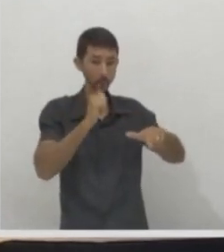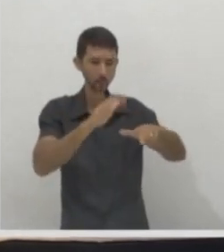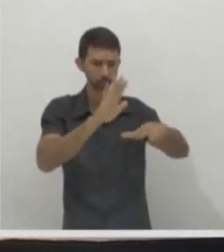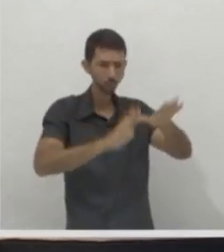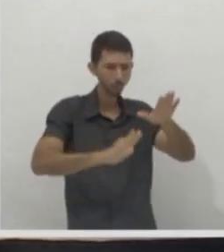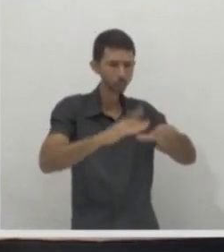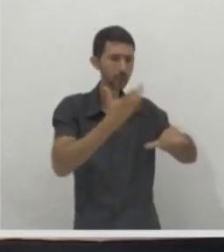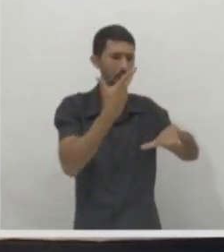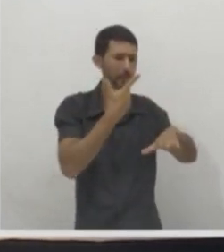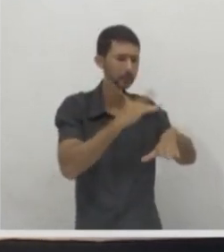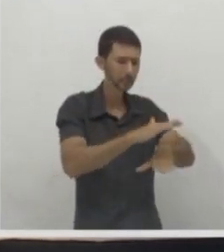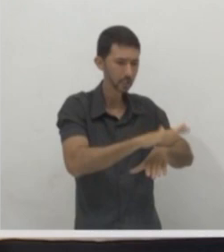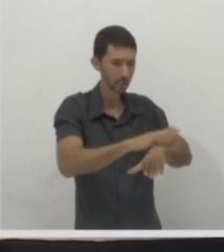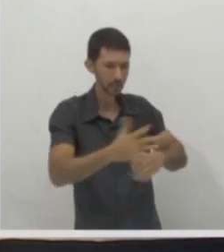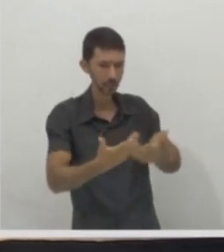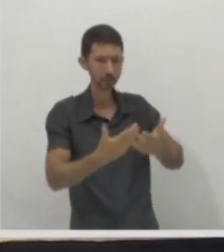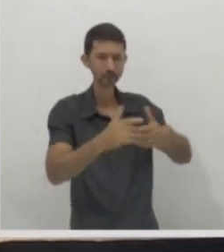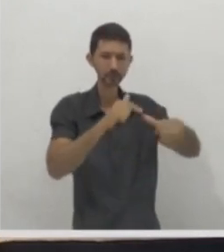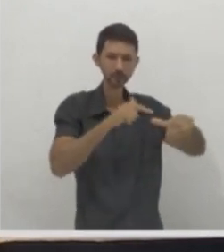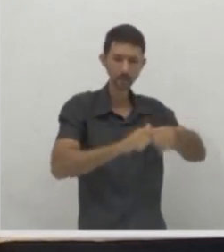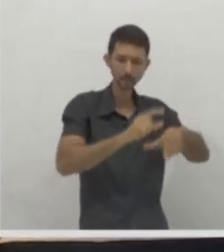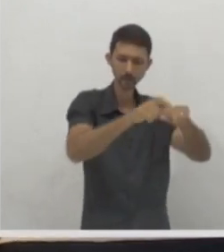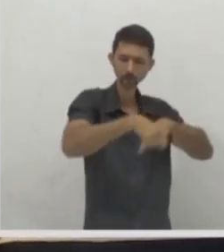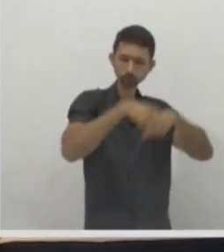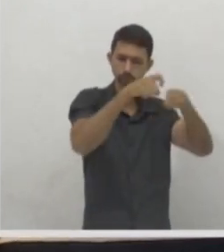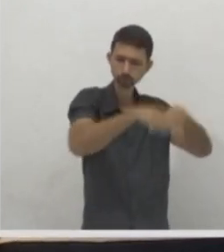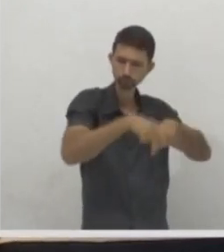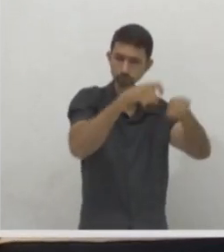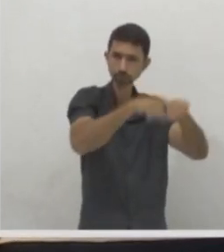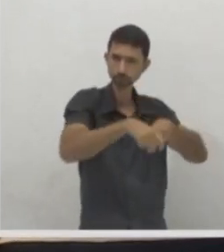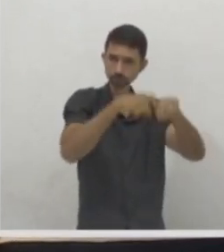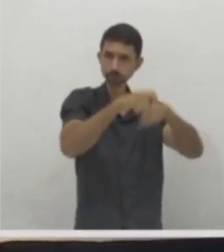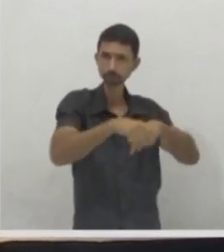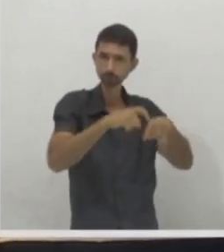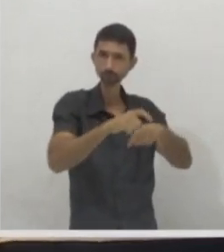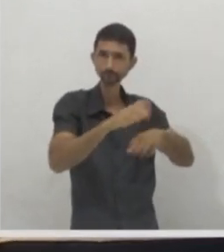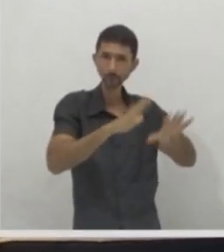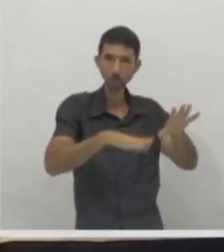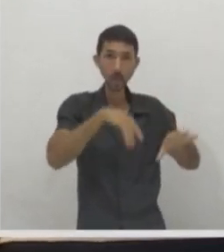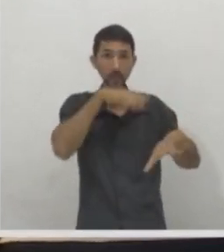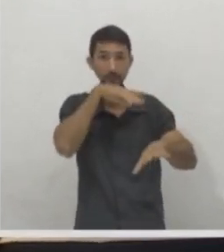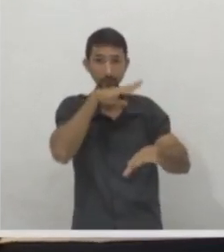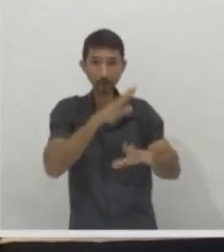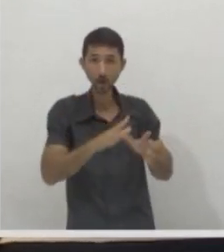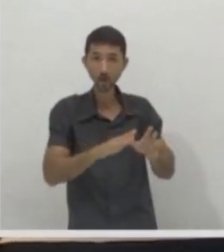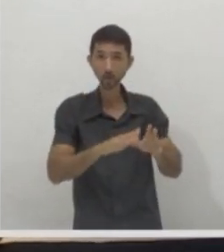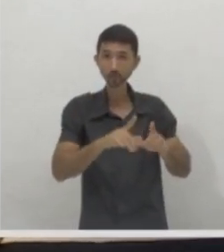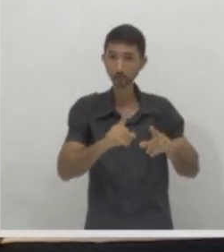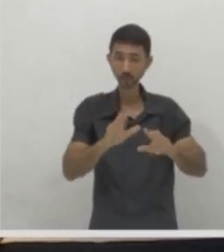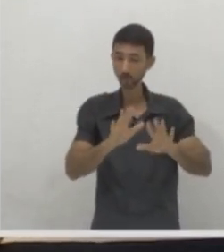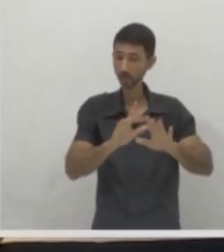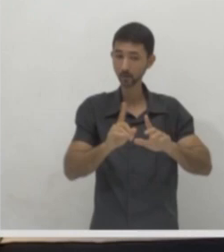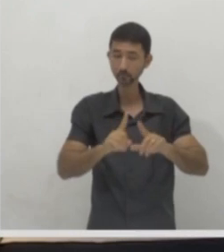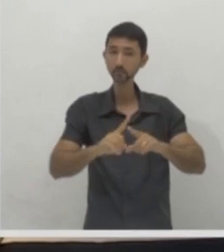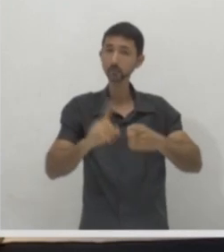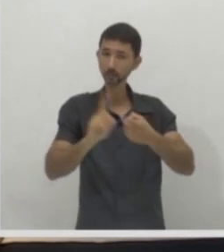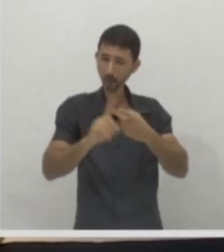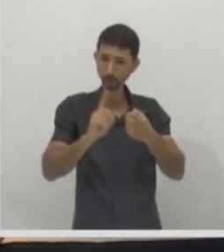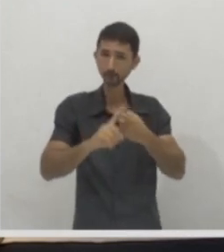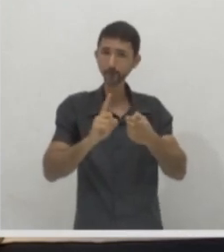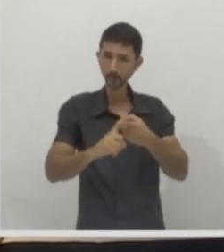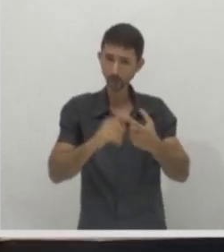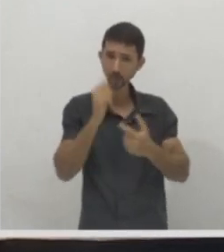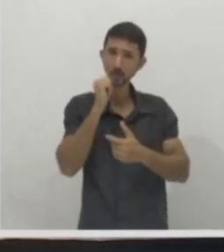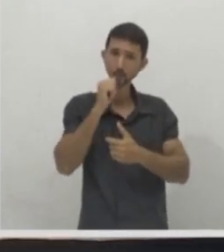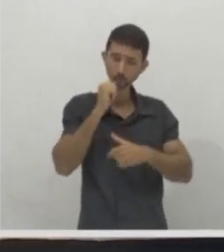das crianças, trabalhar na agricultura e assim por diante, e criar os animais, fosse menos importante. Pelo contrário, o trabalho